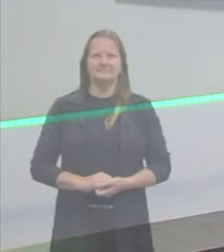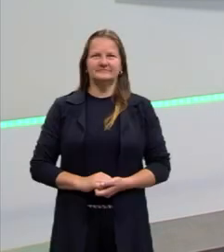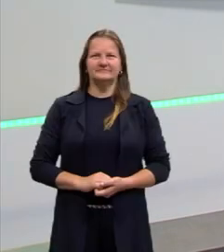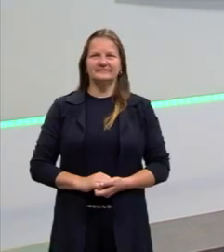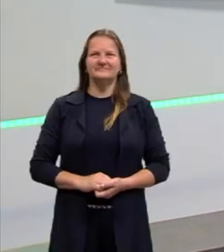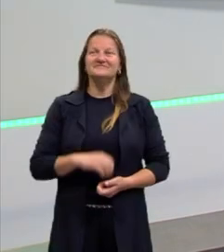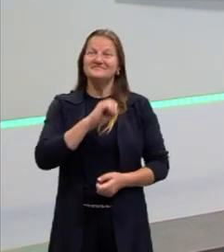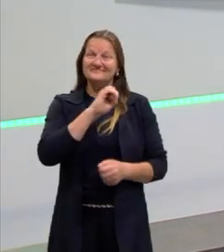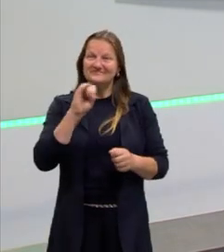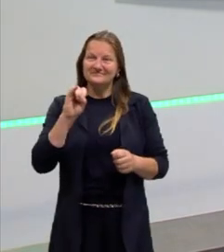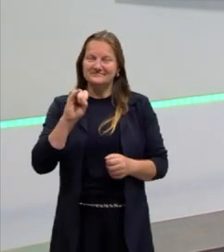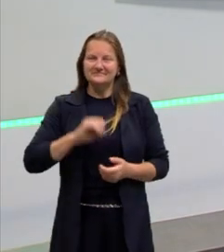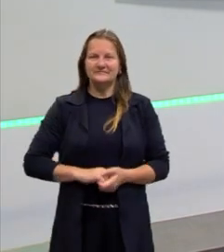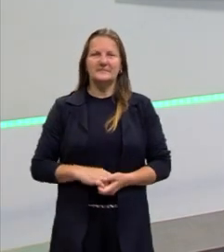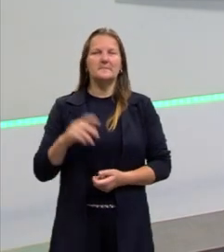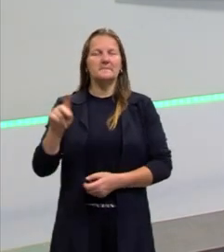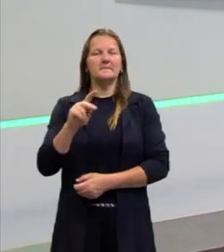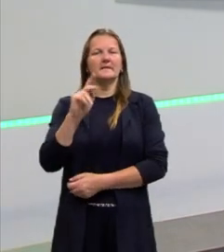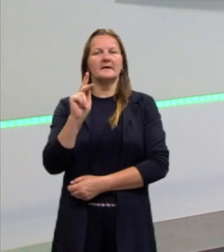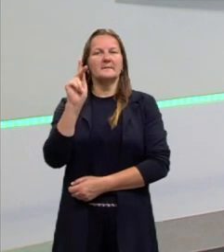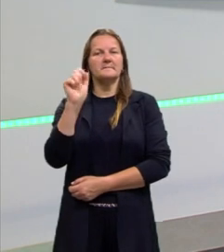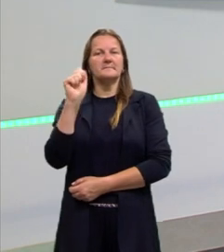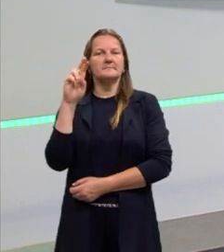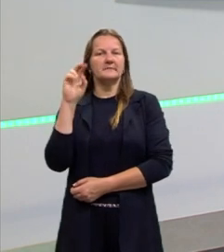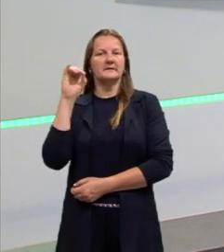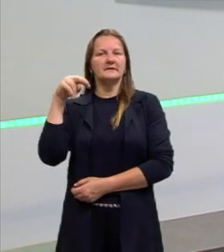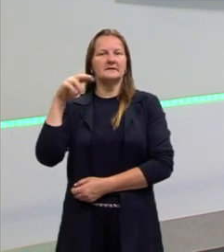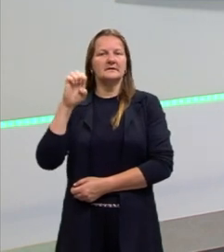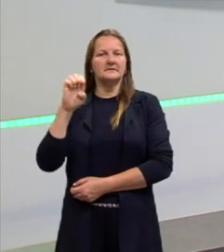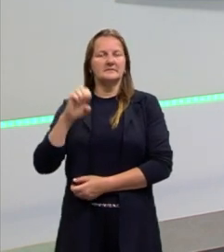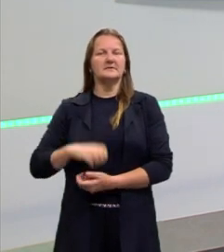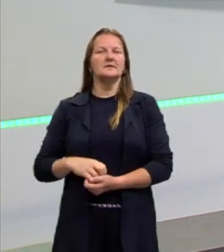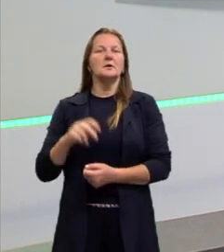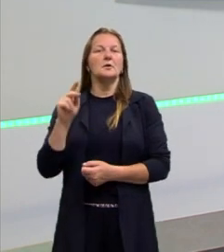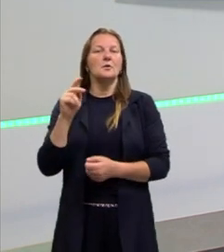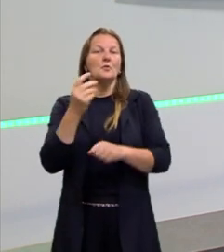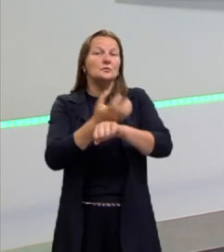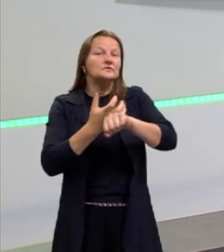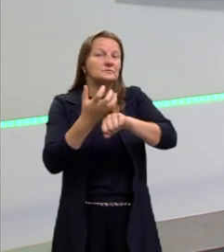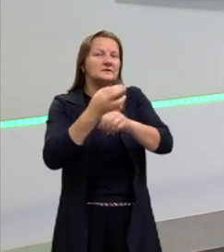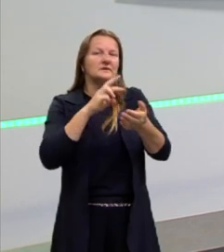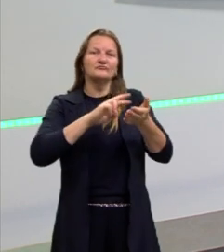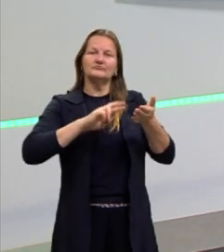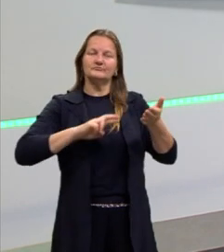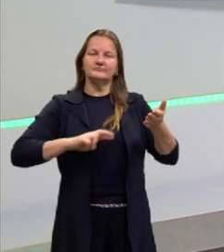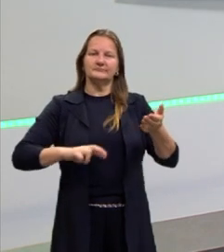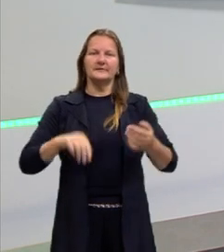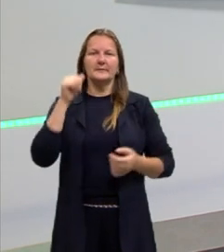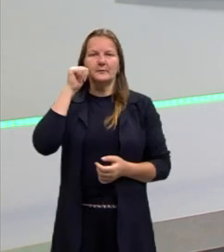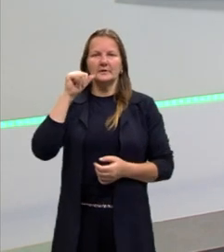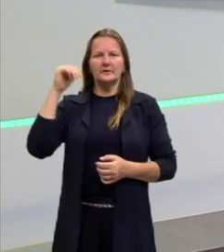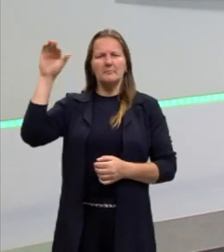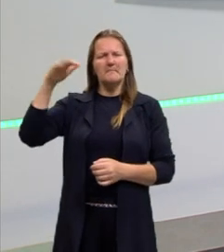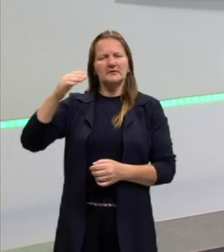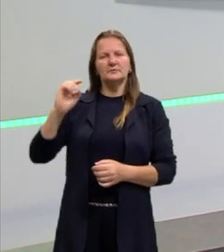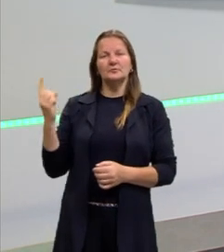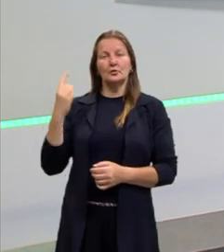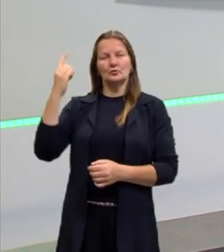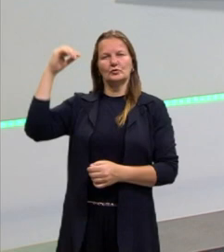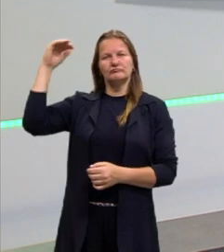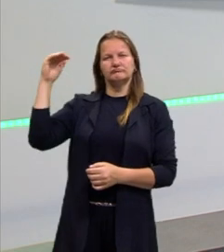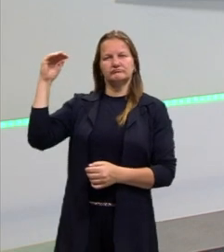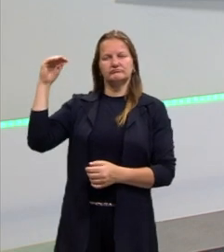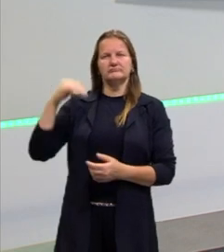Olá, eu sou a professora Karine Bittenbender do componente de redação. Eu sou uma mulher de estatura mediana, pele